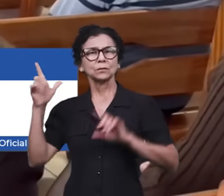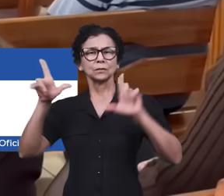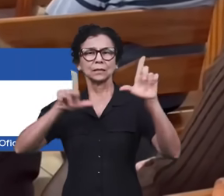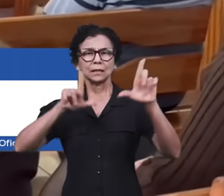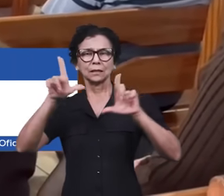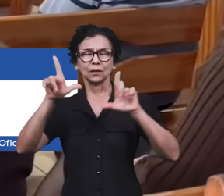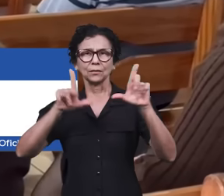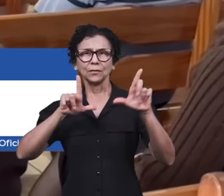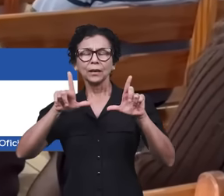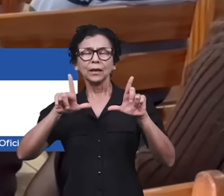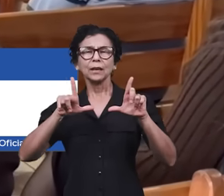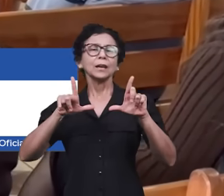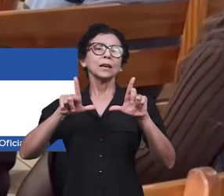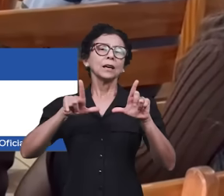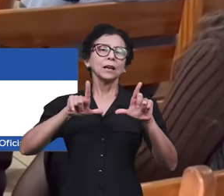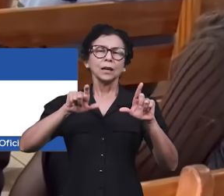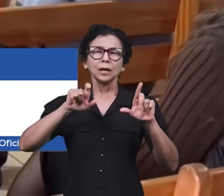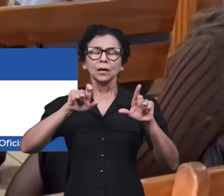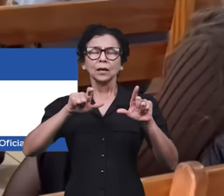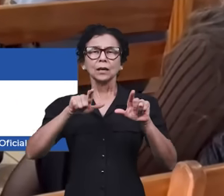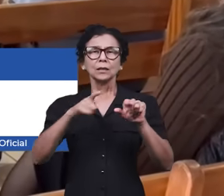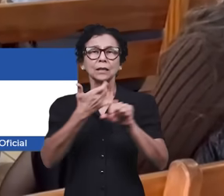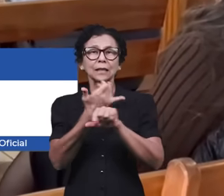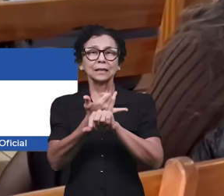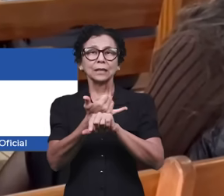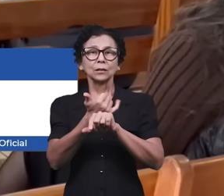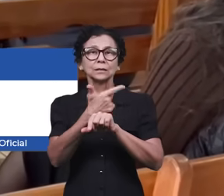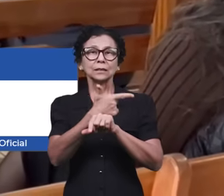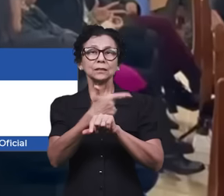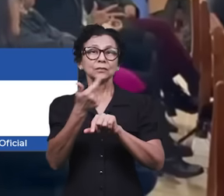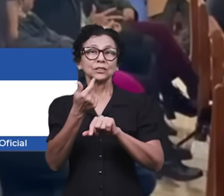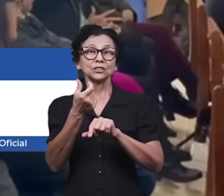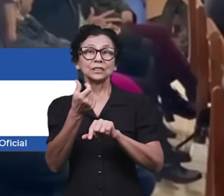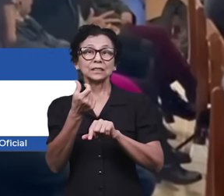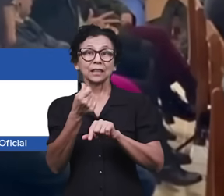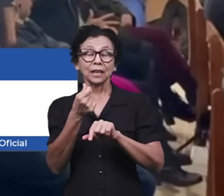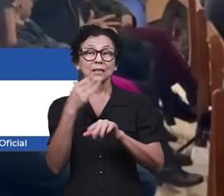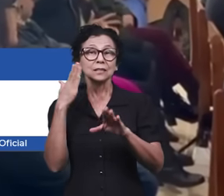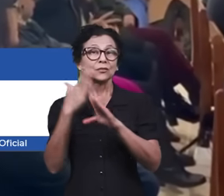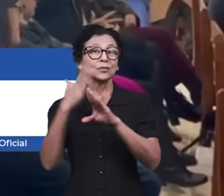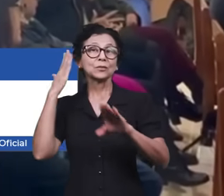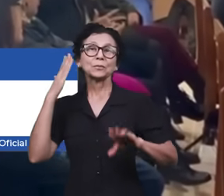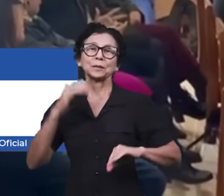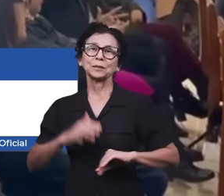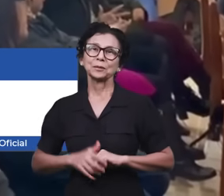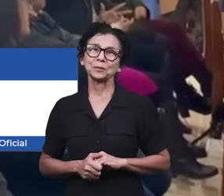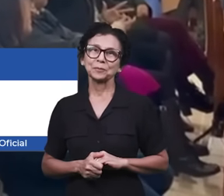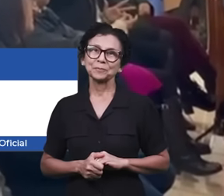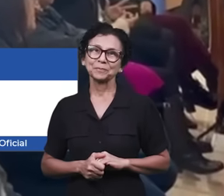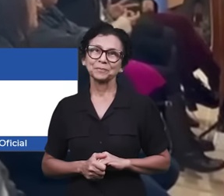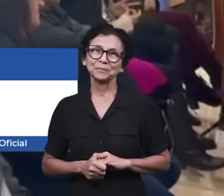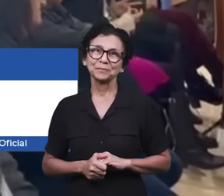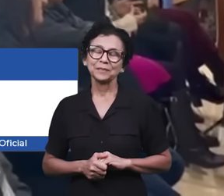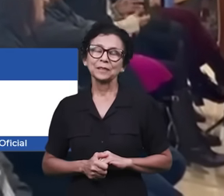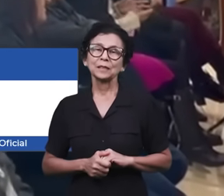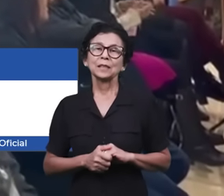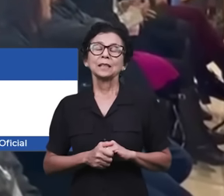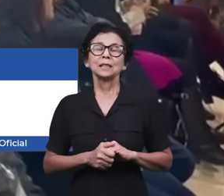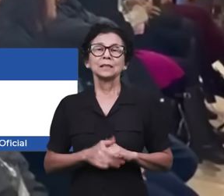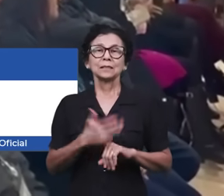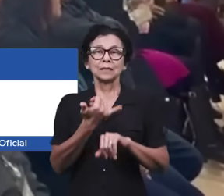126, onde assistimos quase dia e noite, bendizendo e glorificando o Senhor, nosso